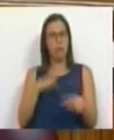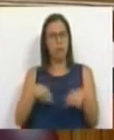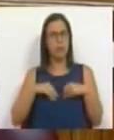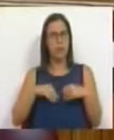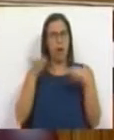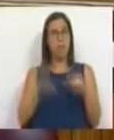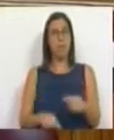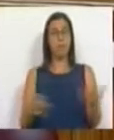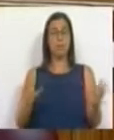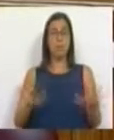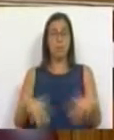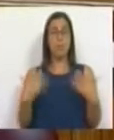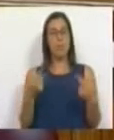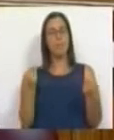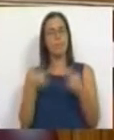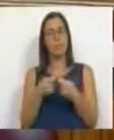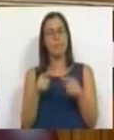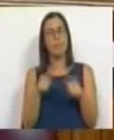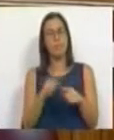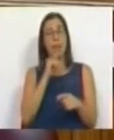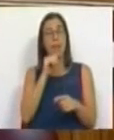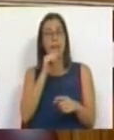viabilizado para que ele possa atuar